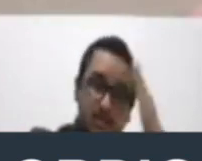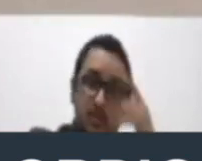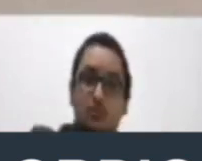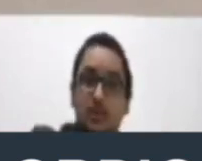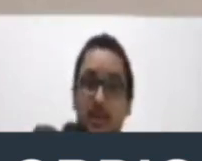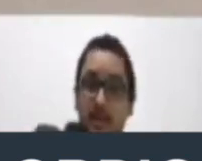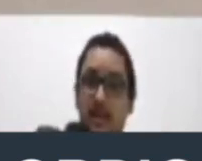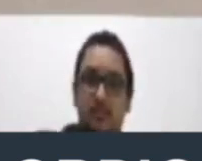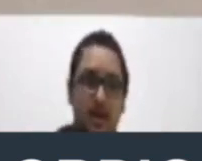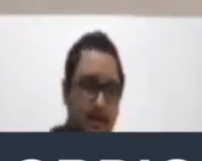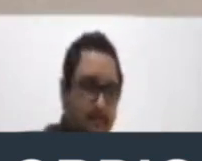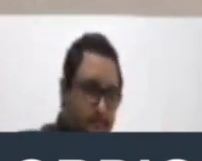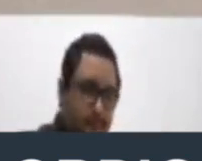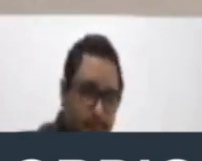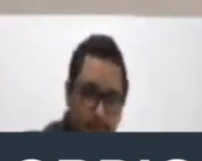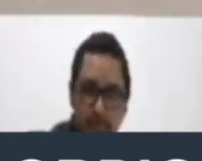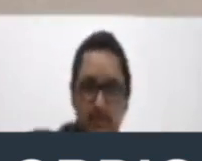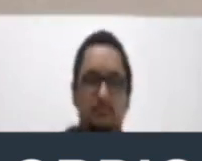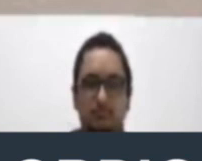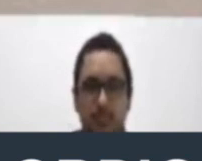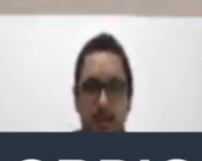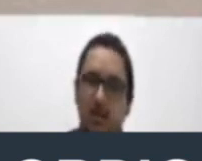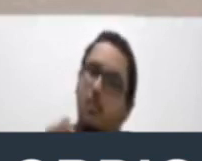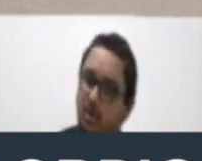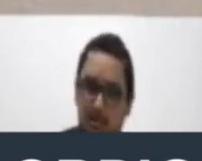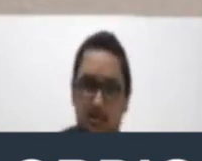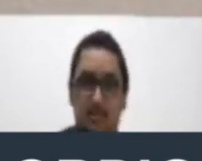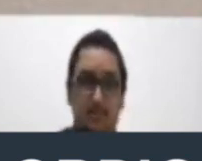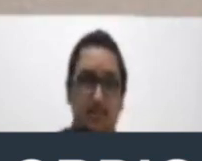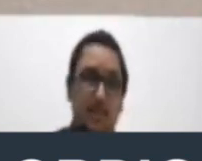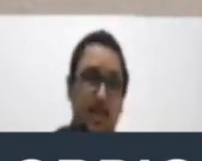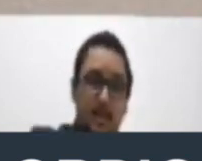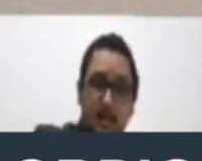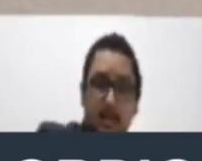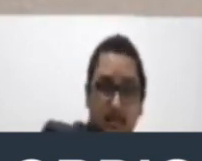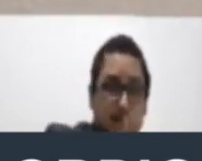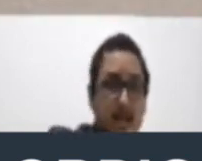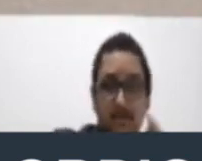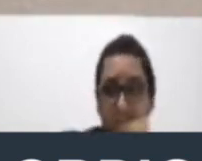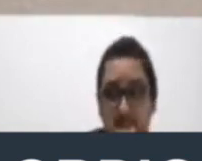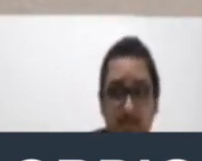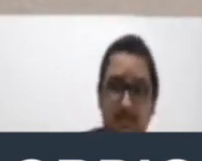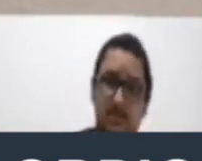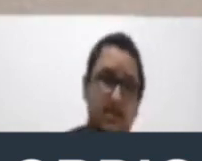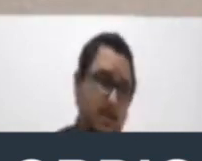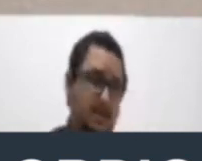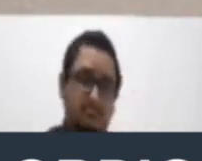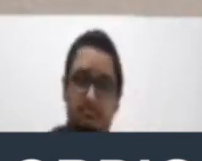que vai ser efetuado o serviço da água de Manaus. E tem vezes que uma grande parte da população não fica